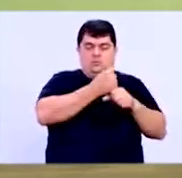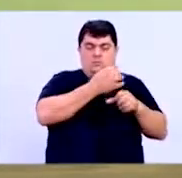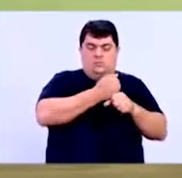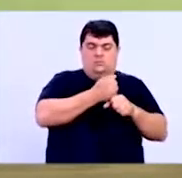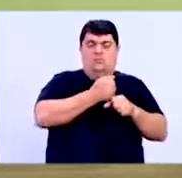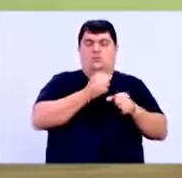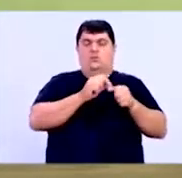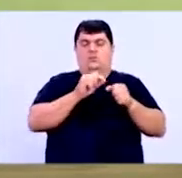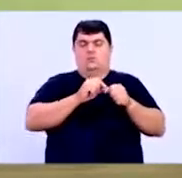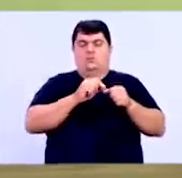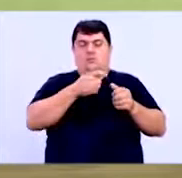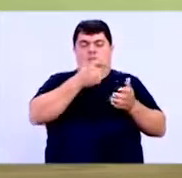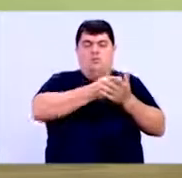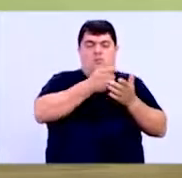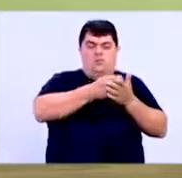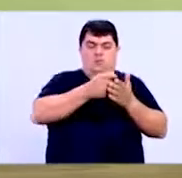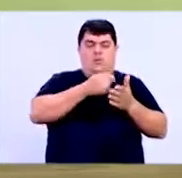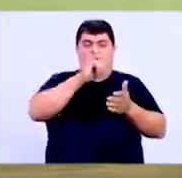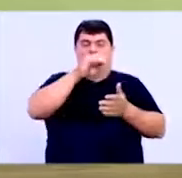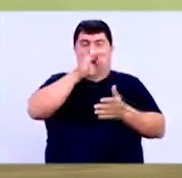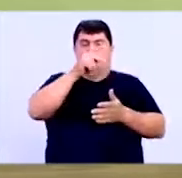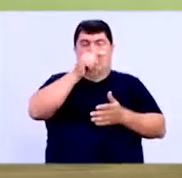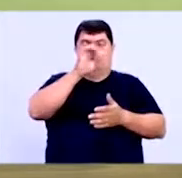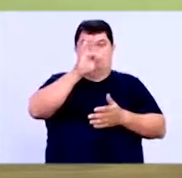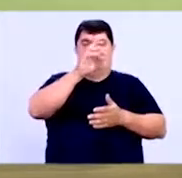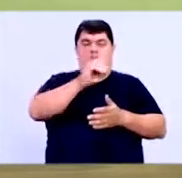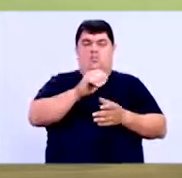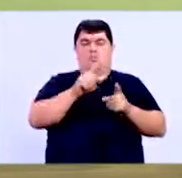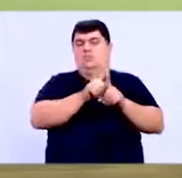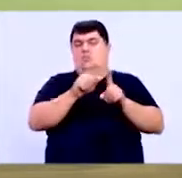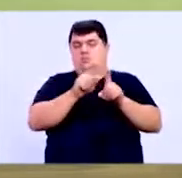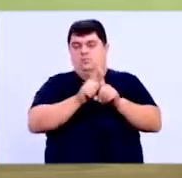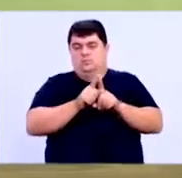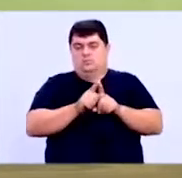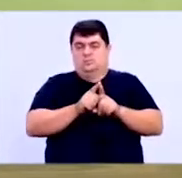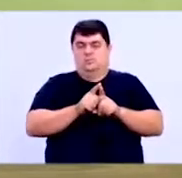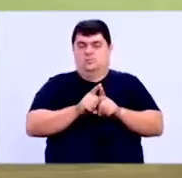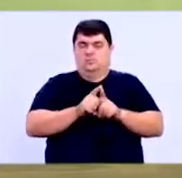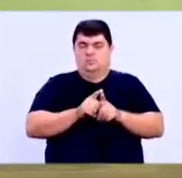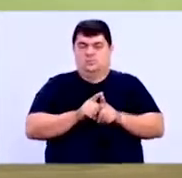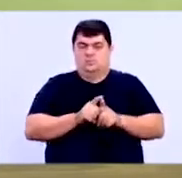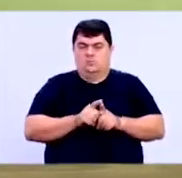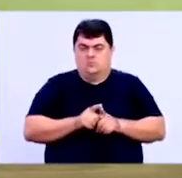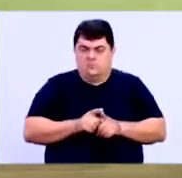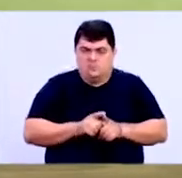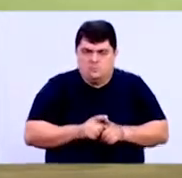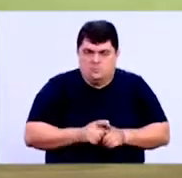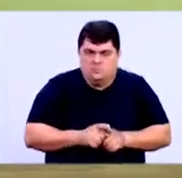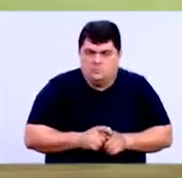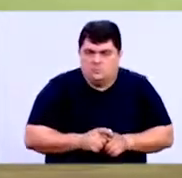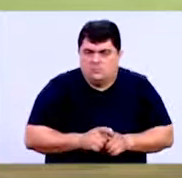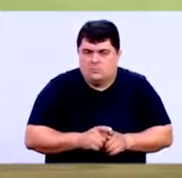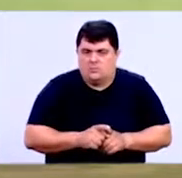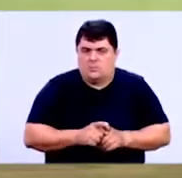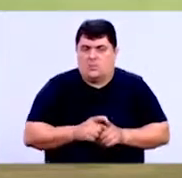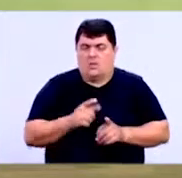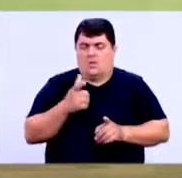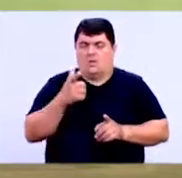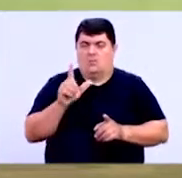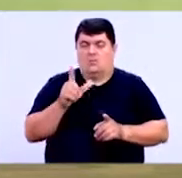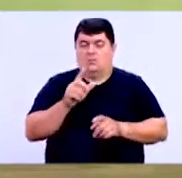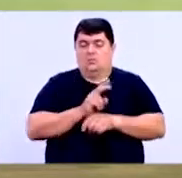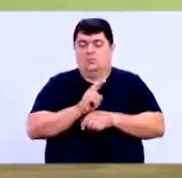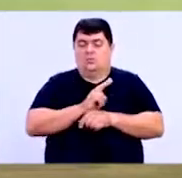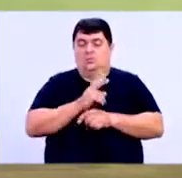você fazer o pagamento de impostos, fazer os cálculos para a prestação de contas mesmo do seu, financeiro da sua empresa. E outra, um controle